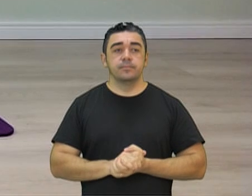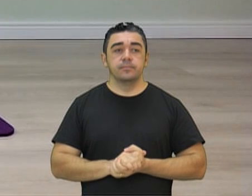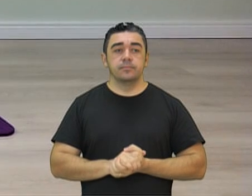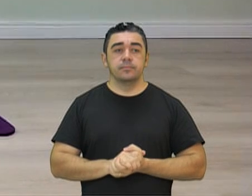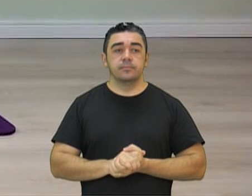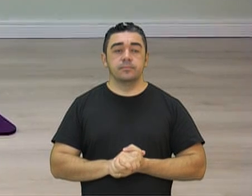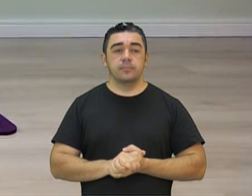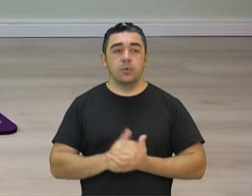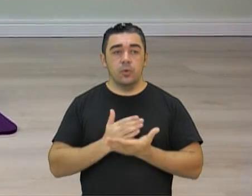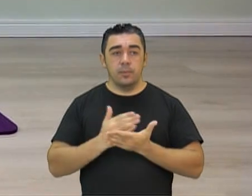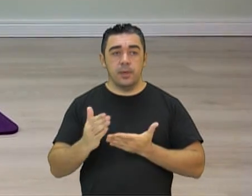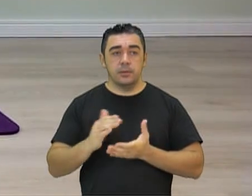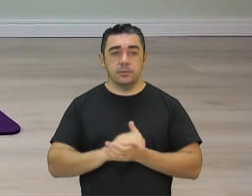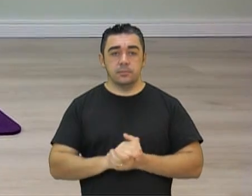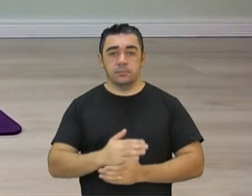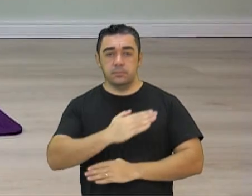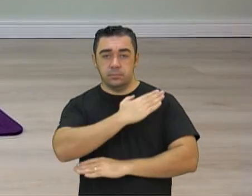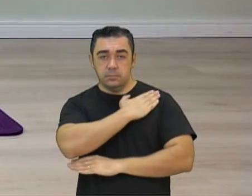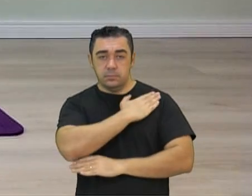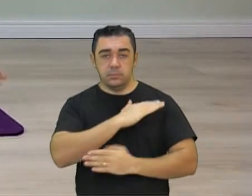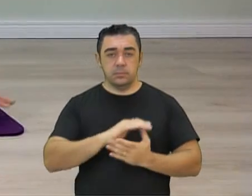E foi. Ó.